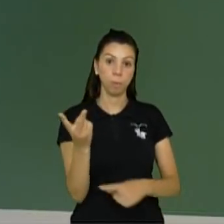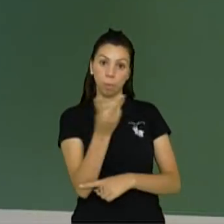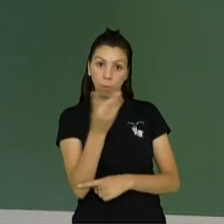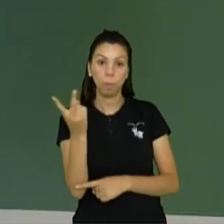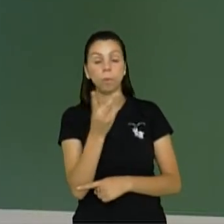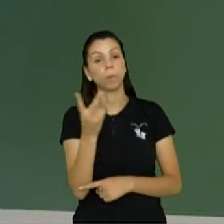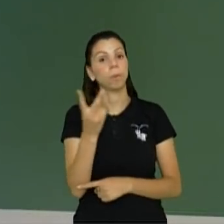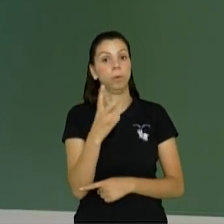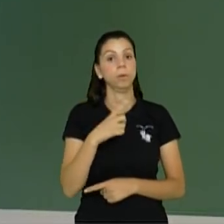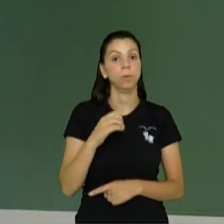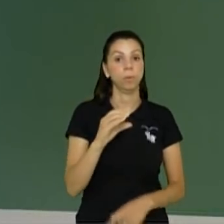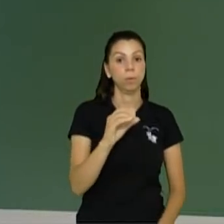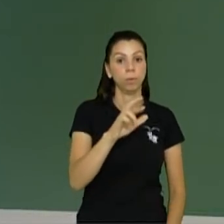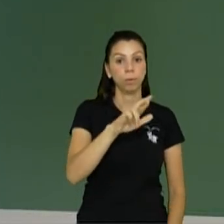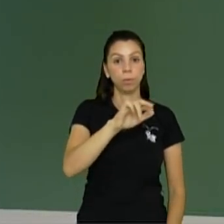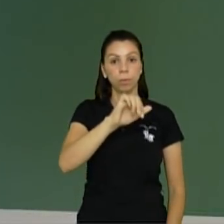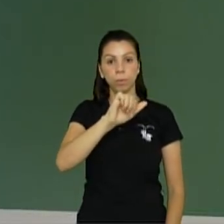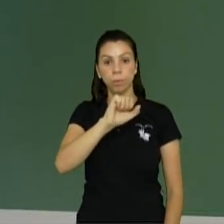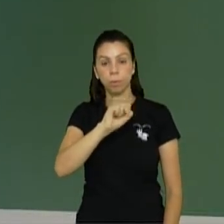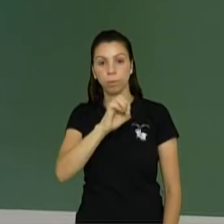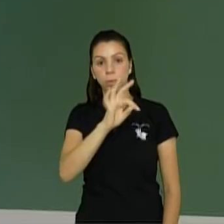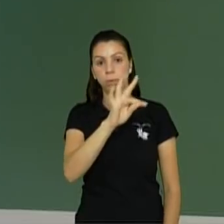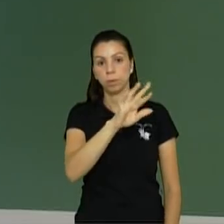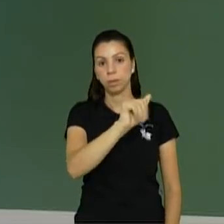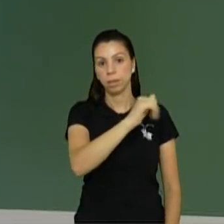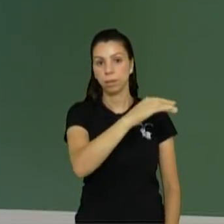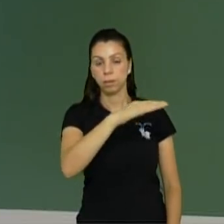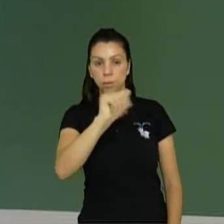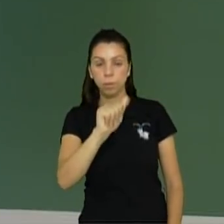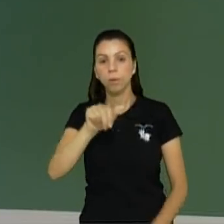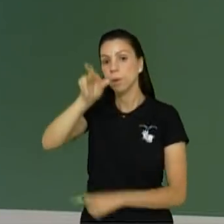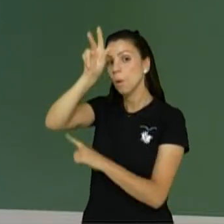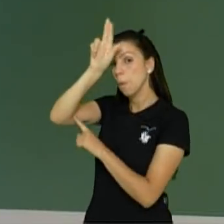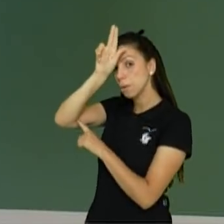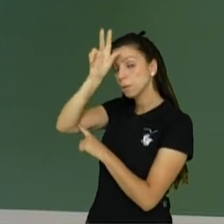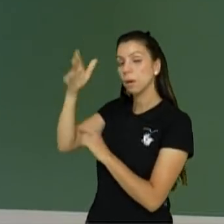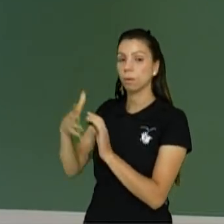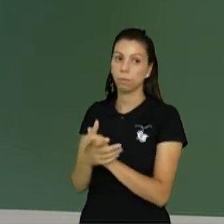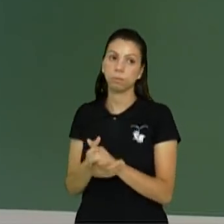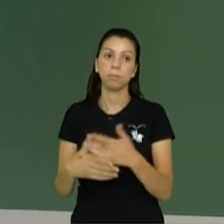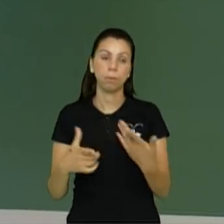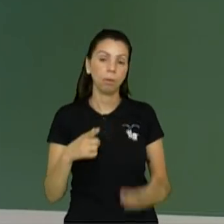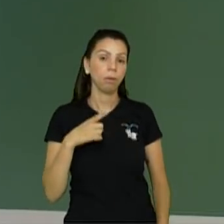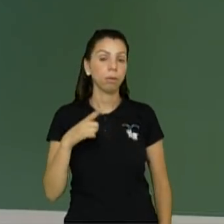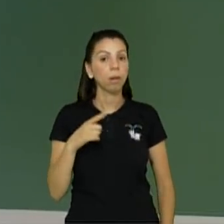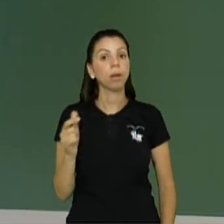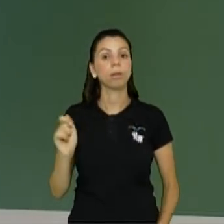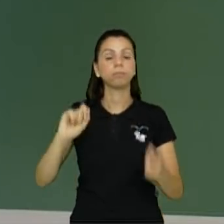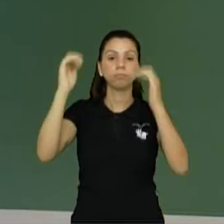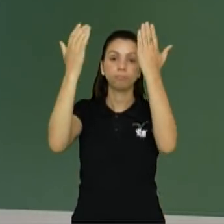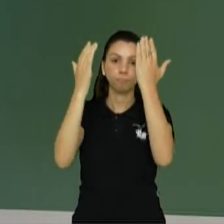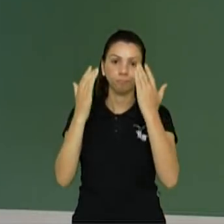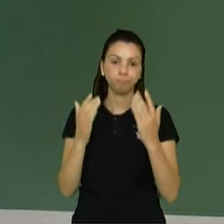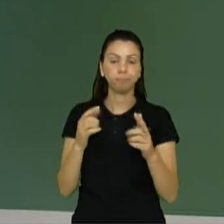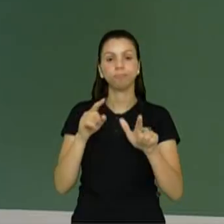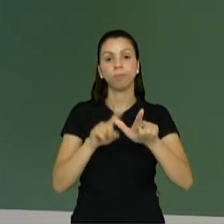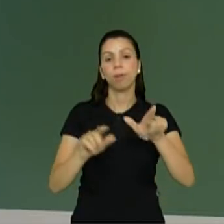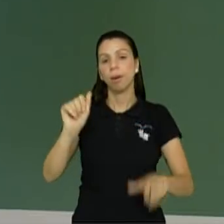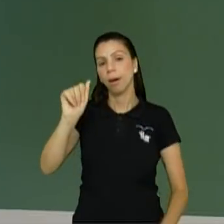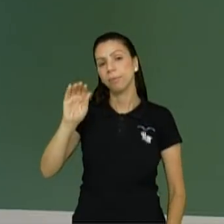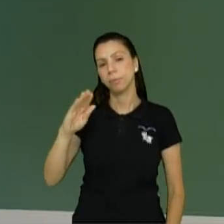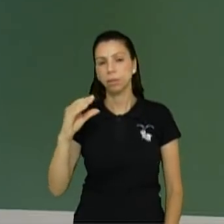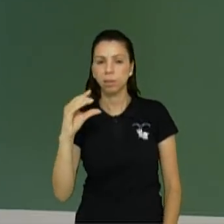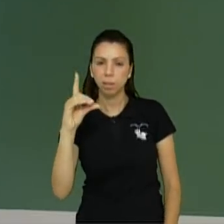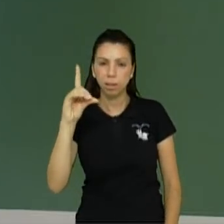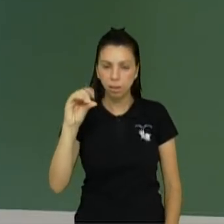um inseto. Analisando as opções que nós temos insetos, crustáceos, aracnídeos e quilópodes. Então, se